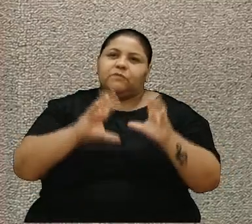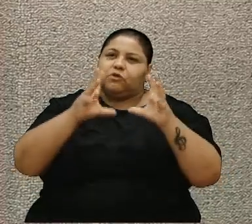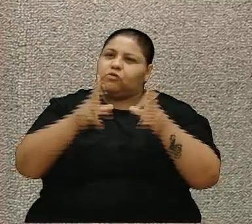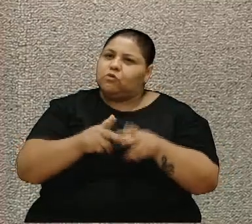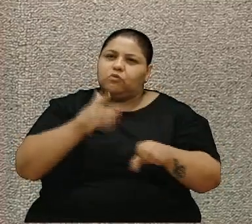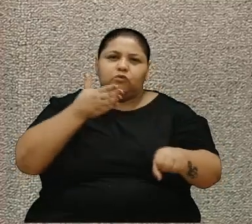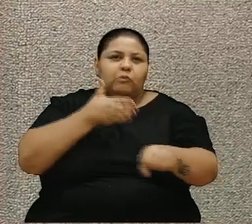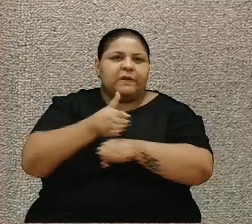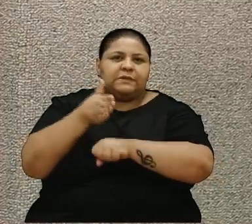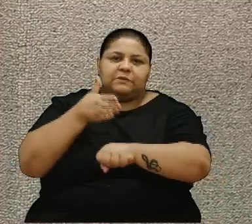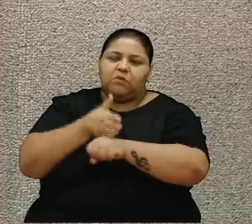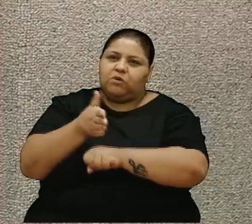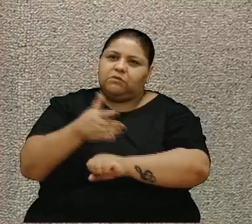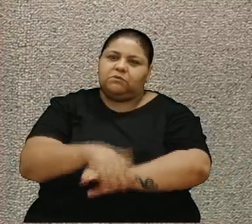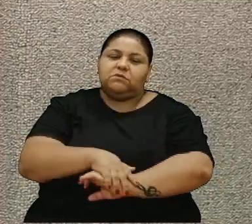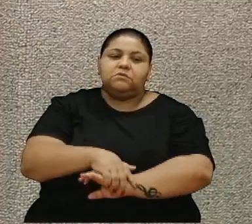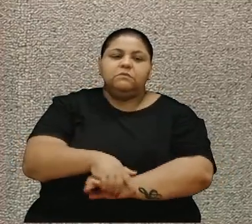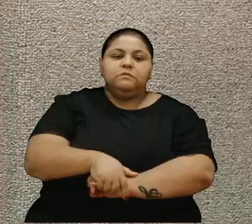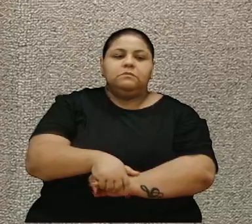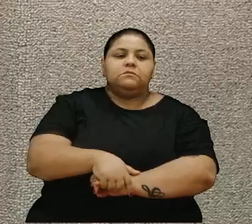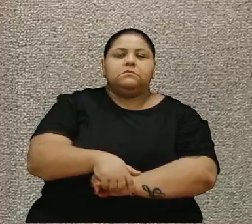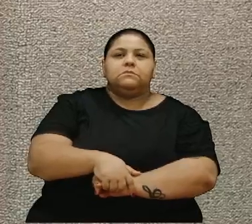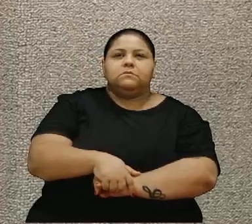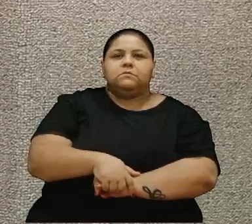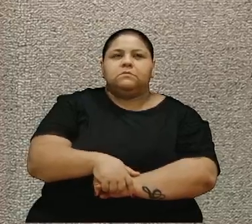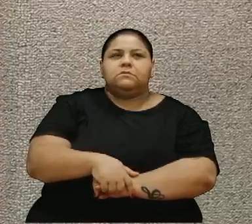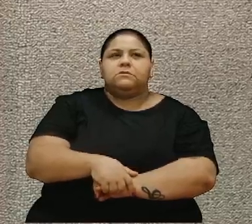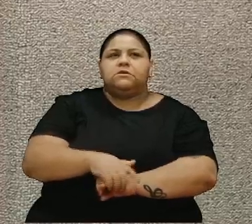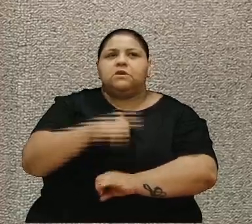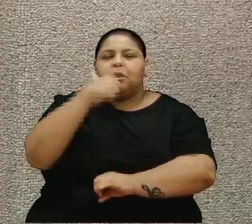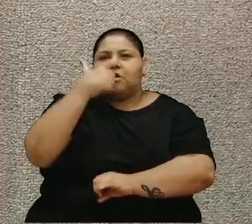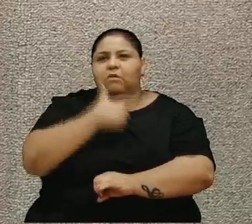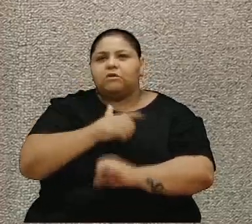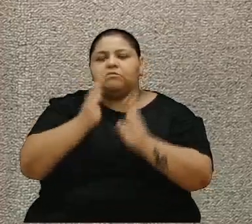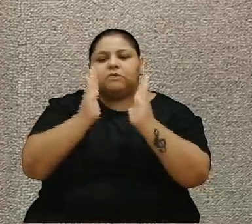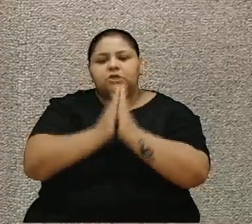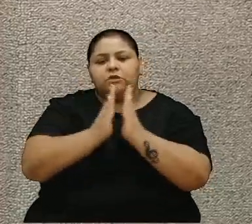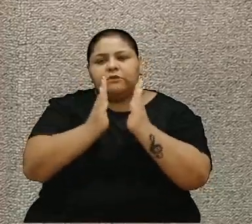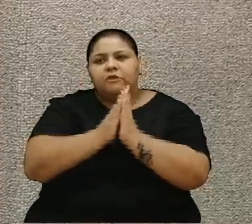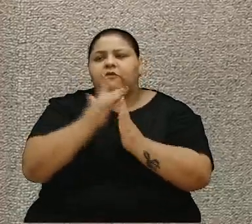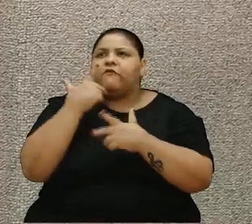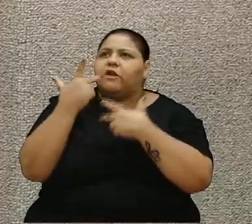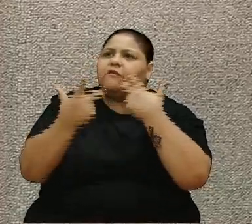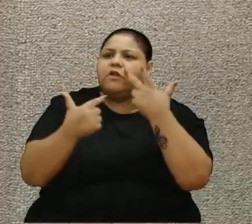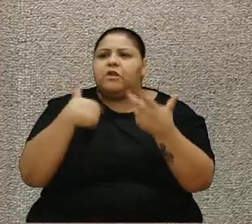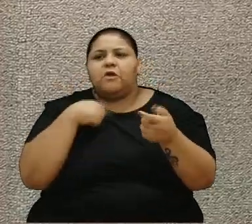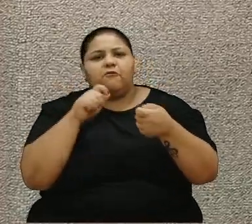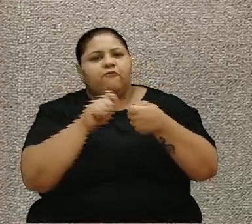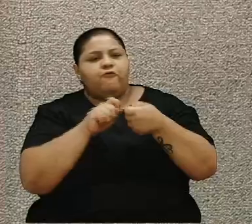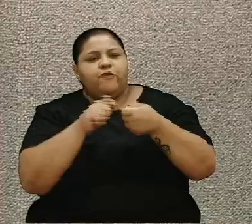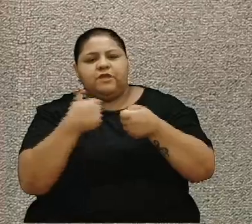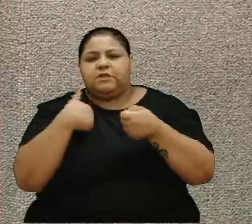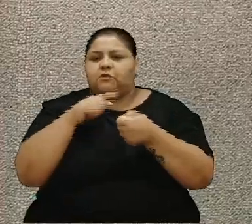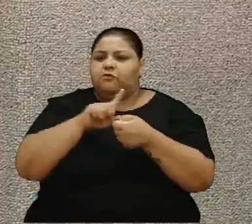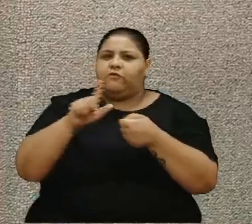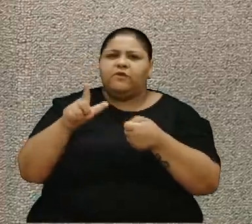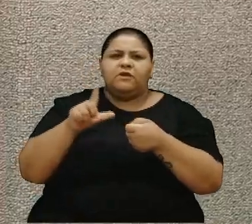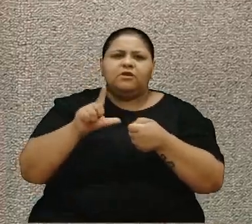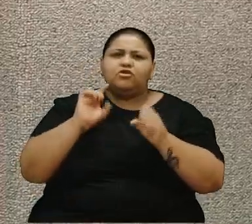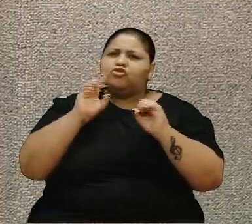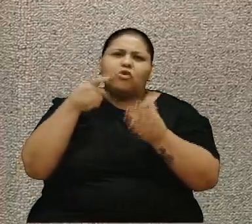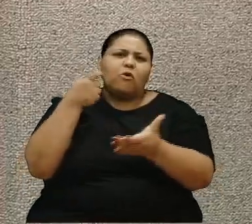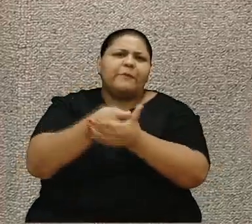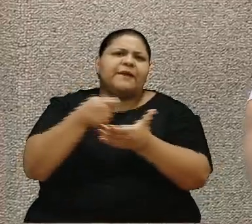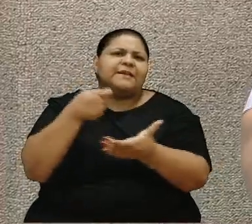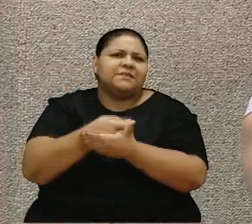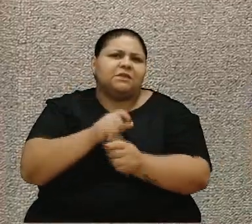envolveu. Né? Eu acho que ficar rezando aqui, porque eu fiz isso, fiz aquilo, deixei... Não fez mais que obrigação,